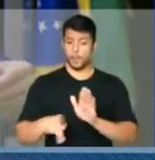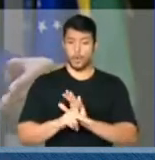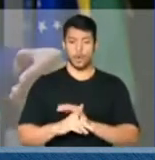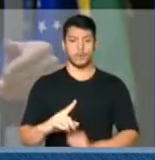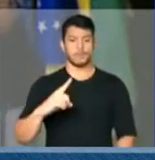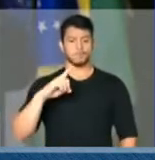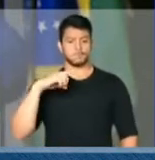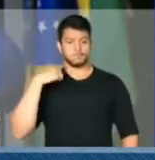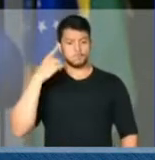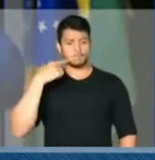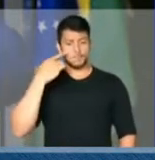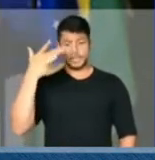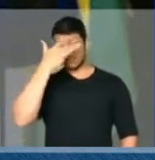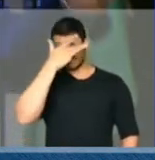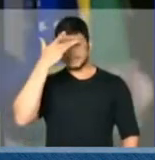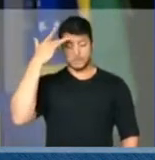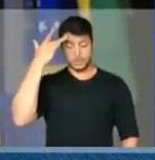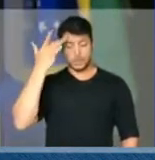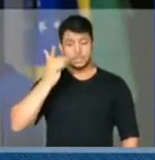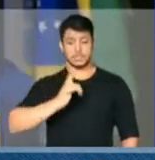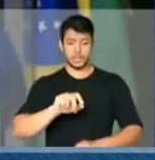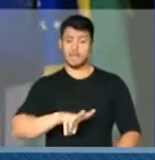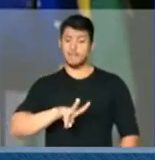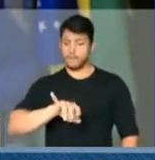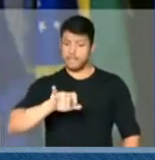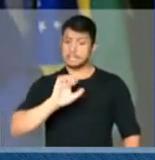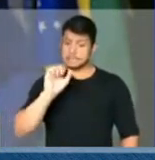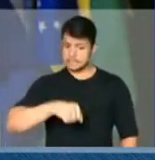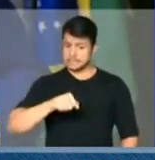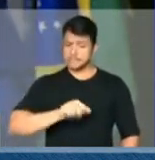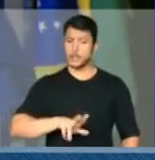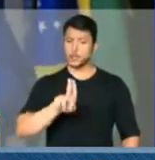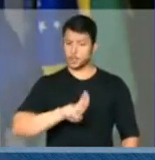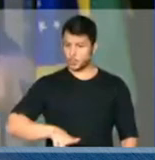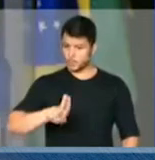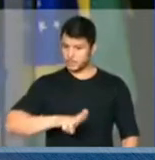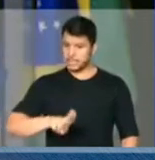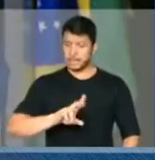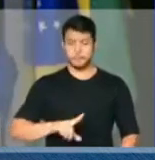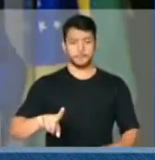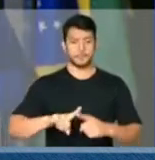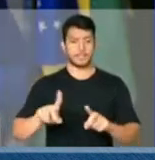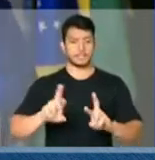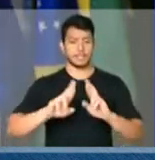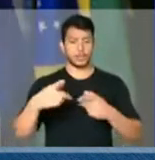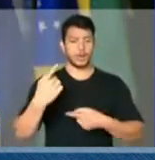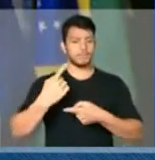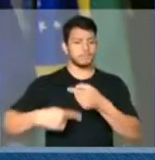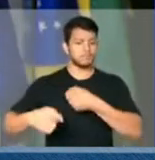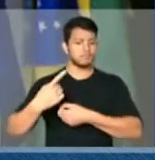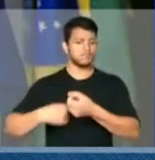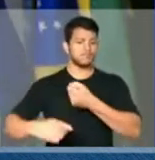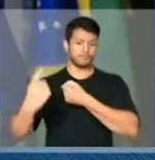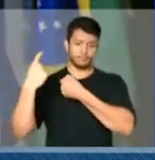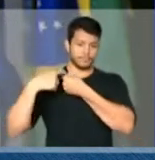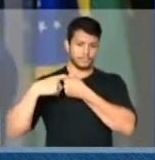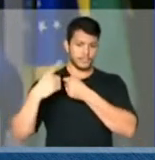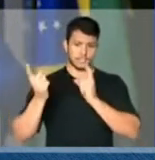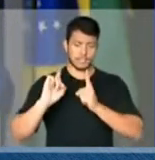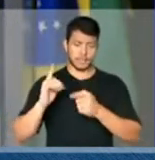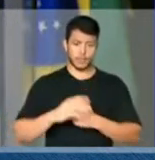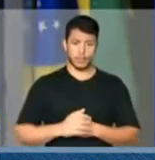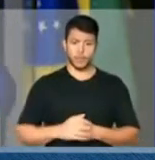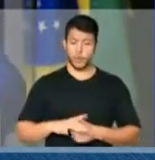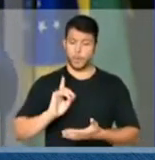pessoas envolvidas em crimes. Isso é imoral, mas ela não retroage para pagar, por exemplo, as